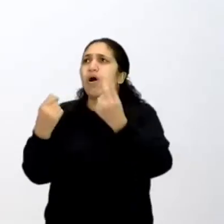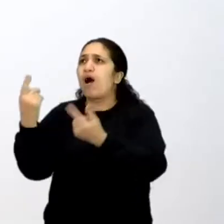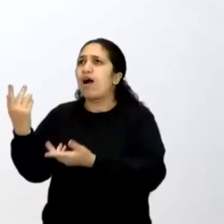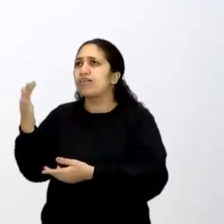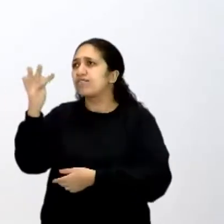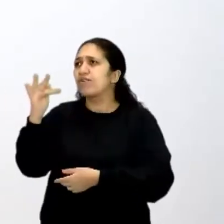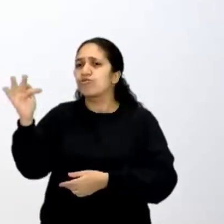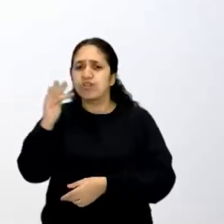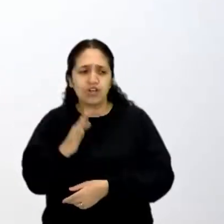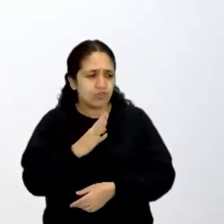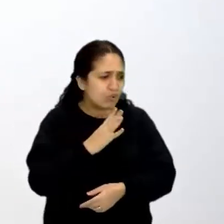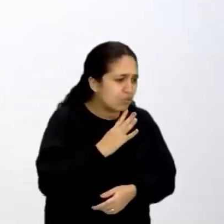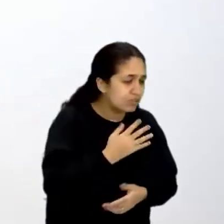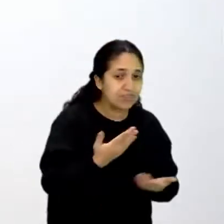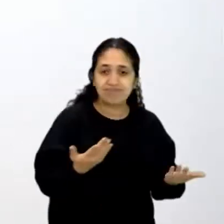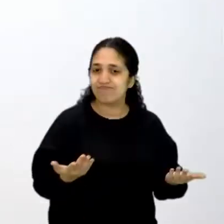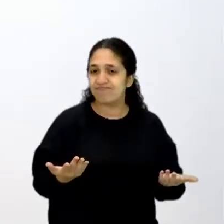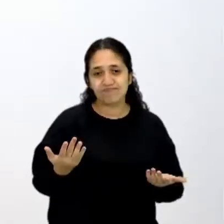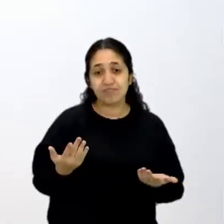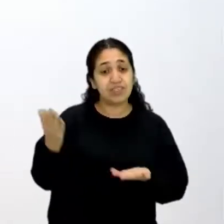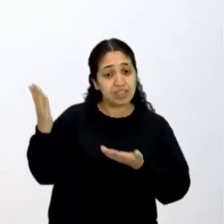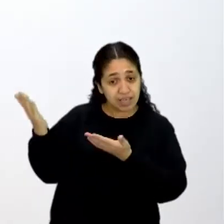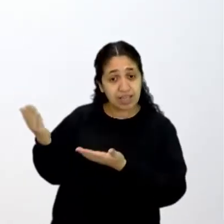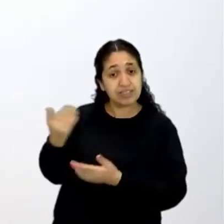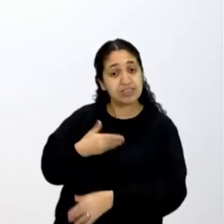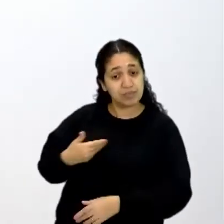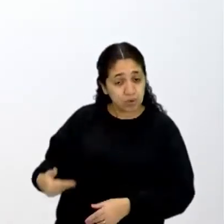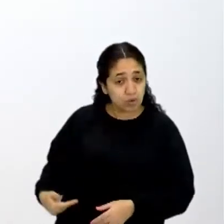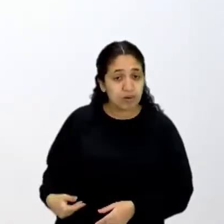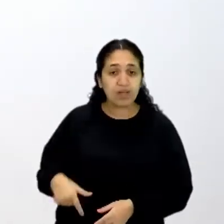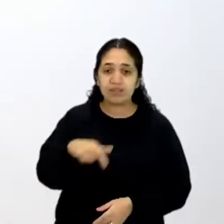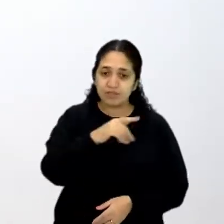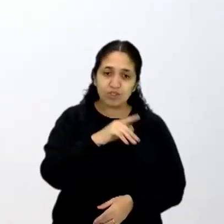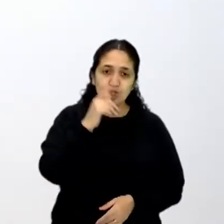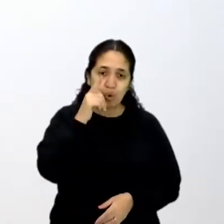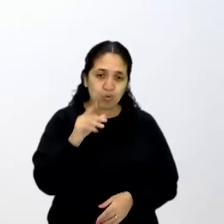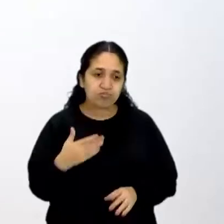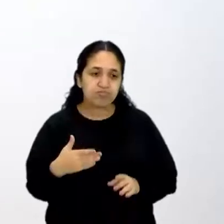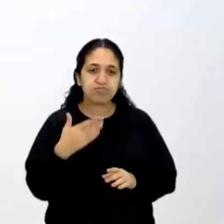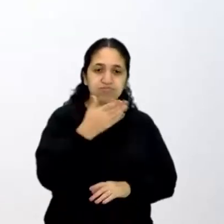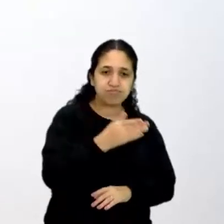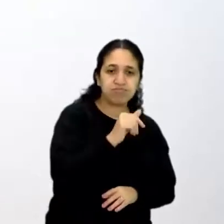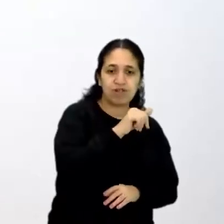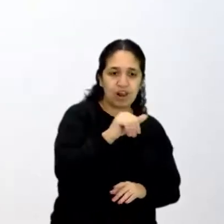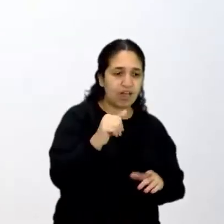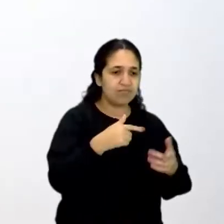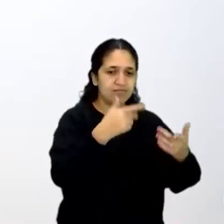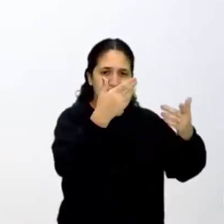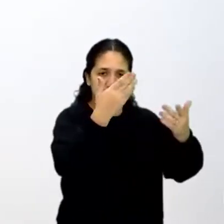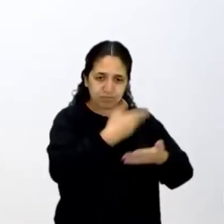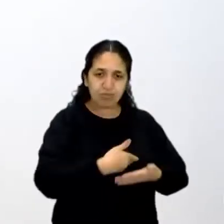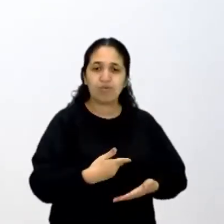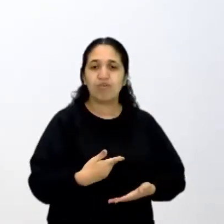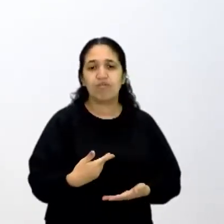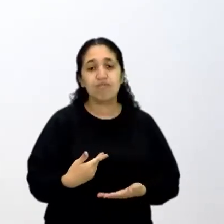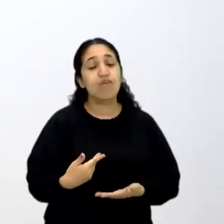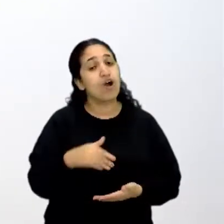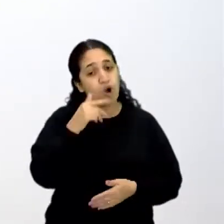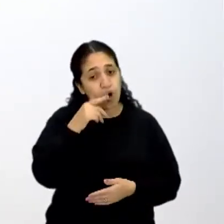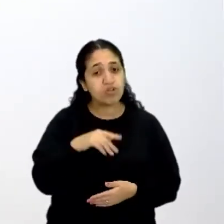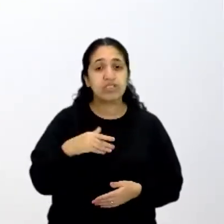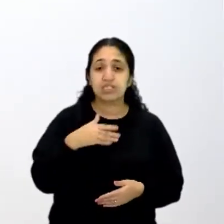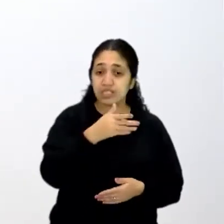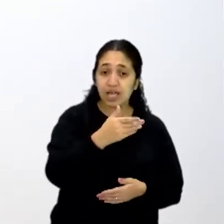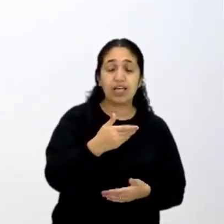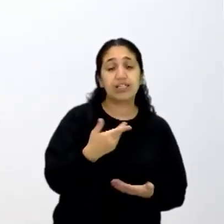e essa é uma universidade pública, né? Ou seja, se você conseguir aí o acesso através das provas, você terá um ensino gratuito